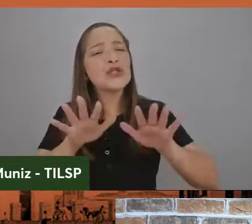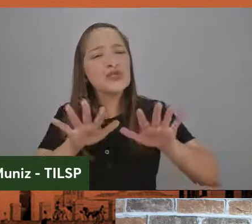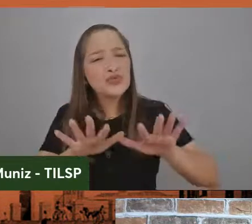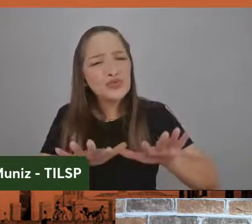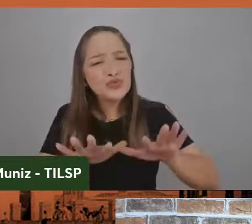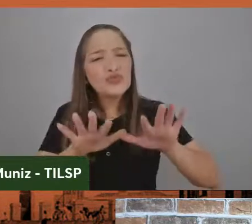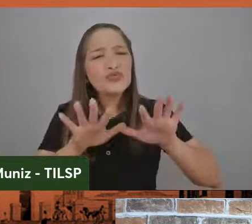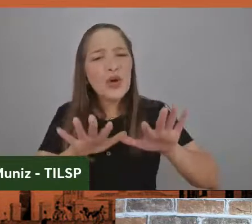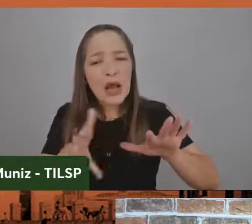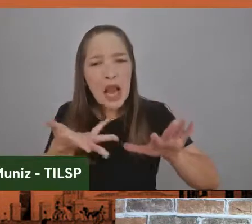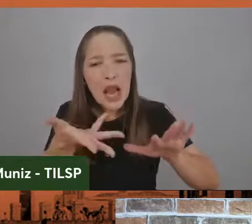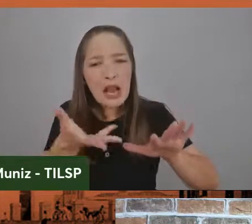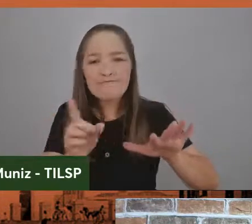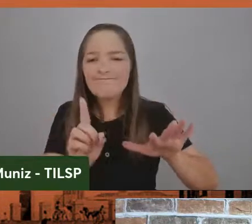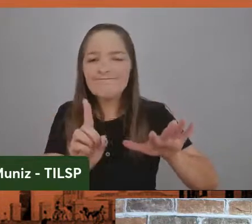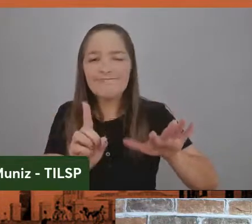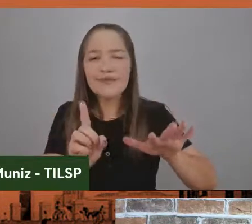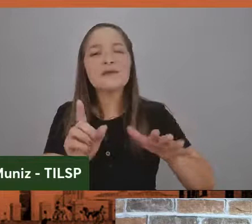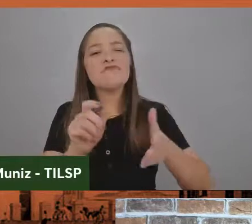Sem pressa.